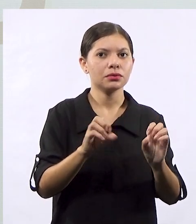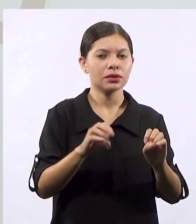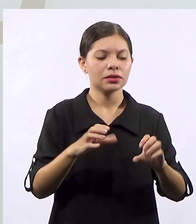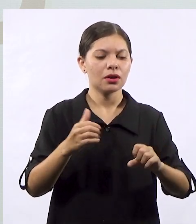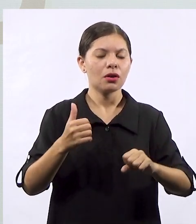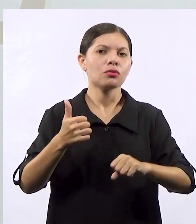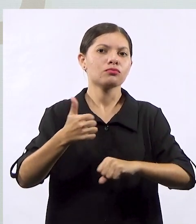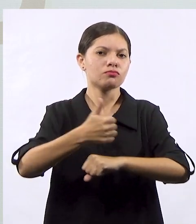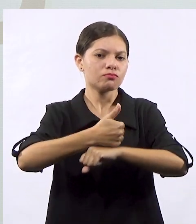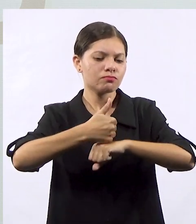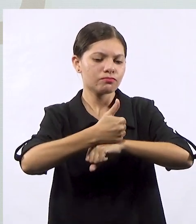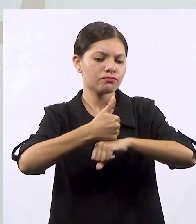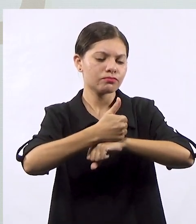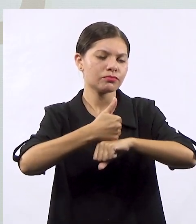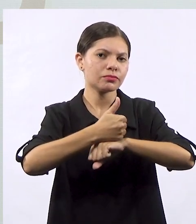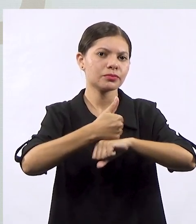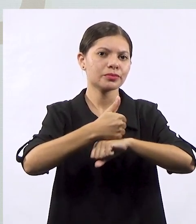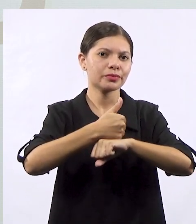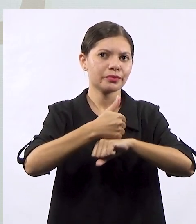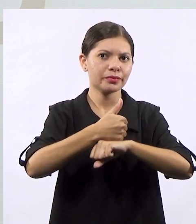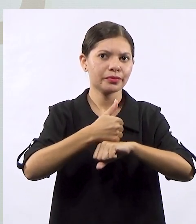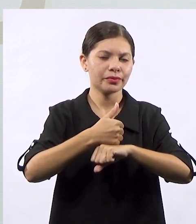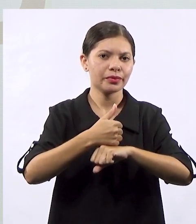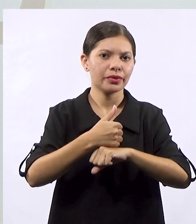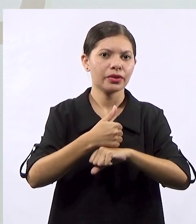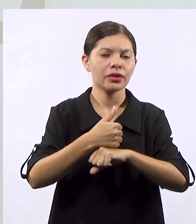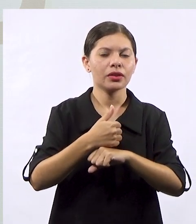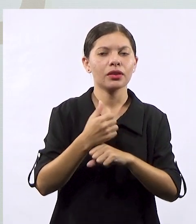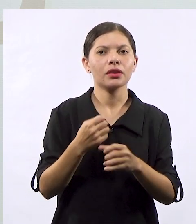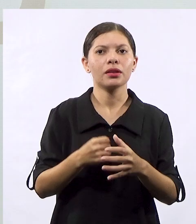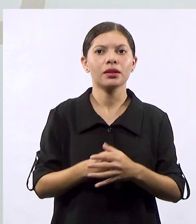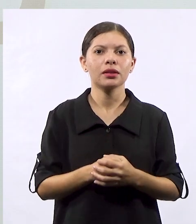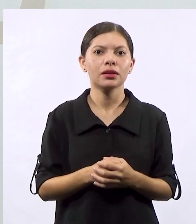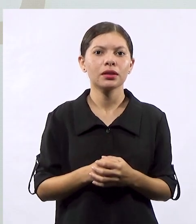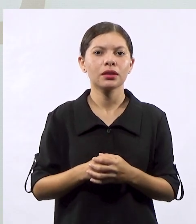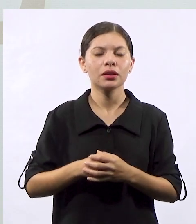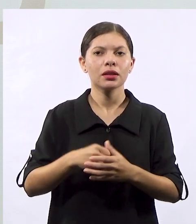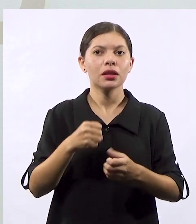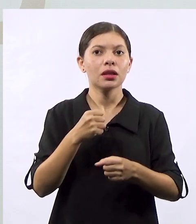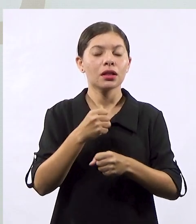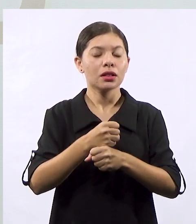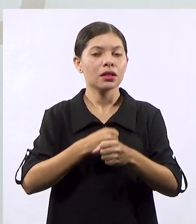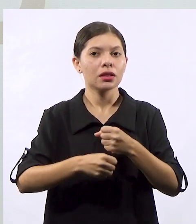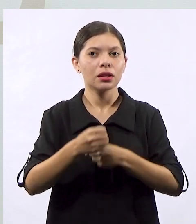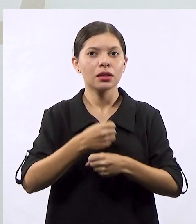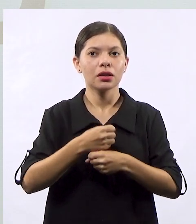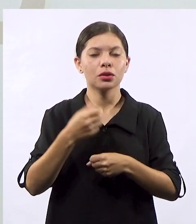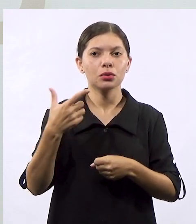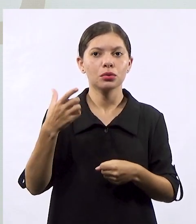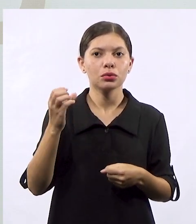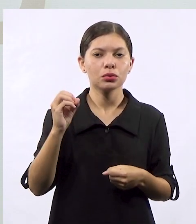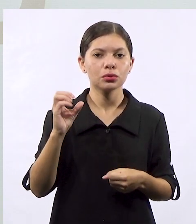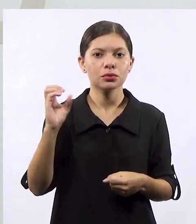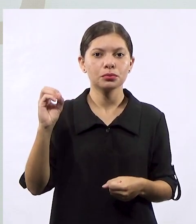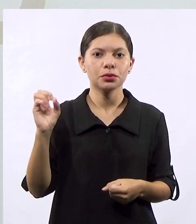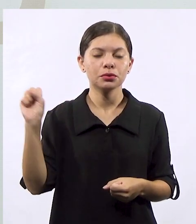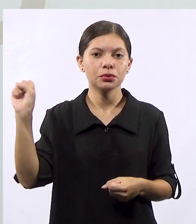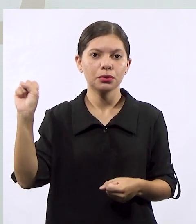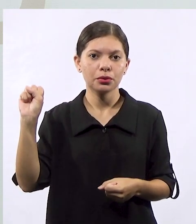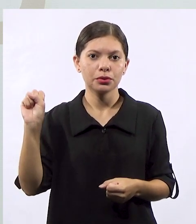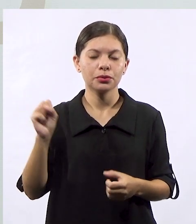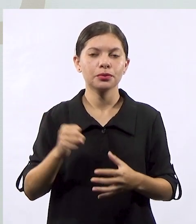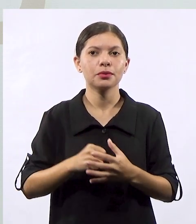educação profissional, que foi incorporada em 2008, né, com os institutos, especialmente com a criação dos